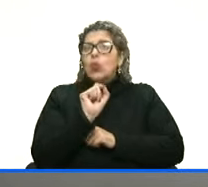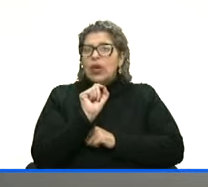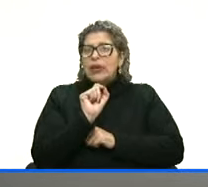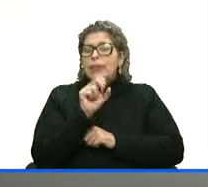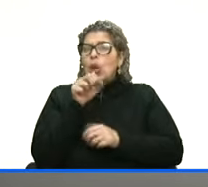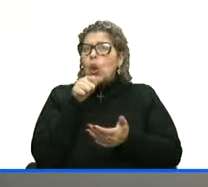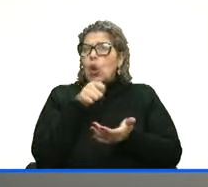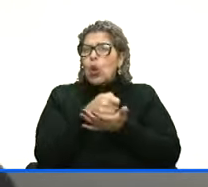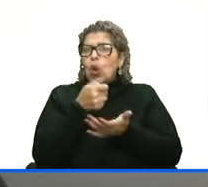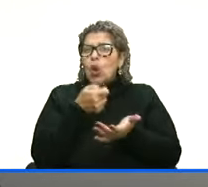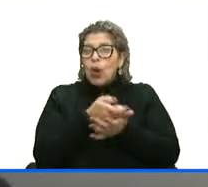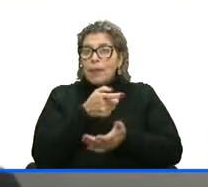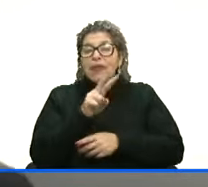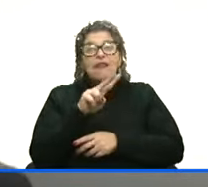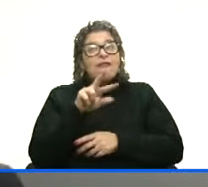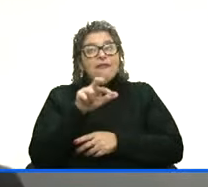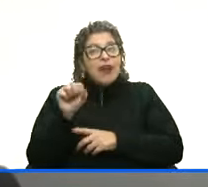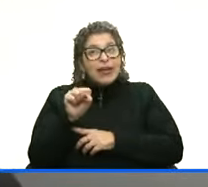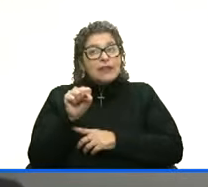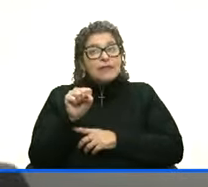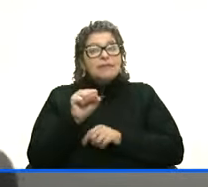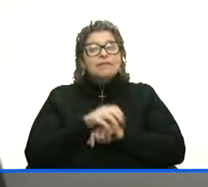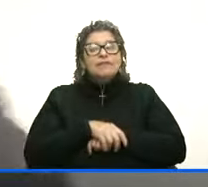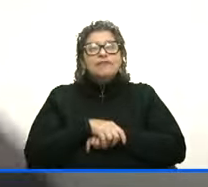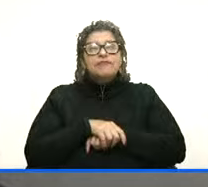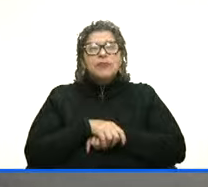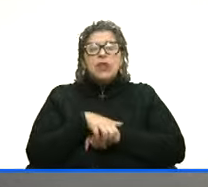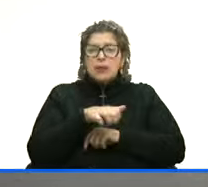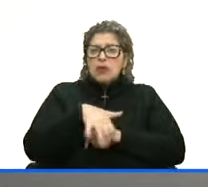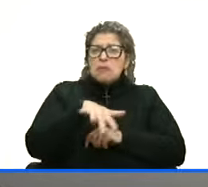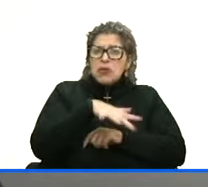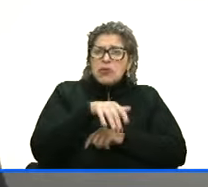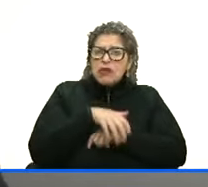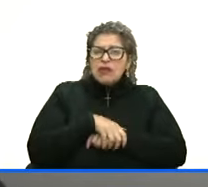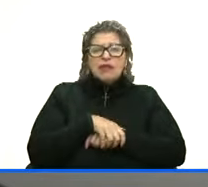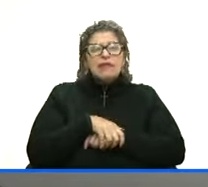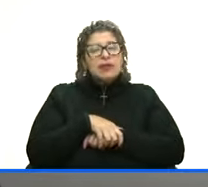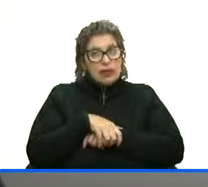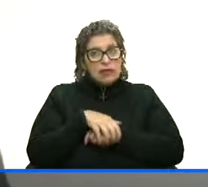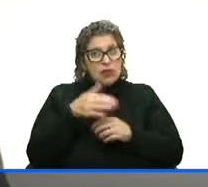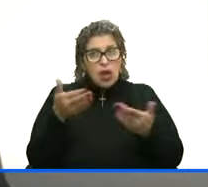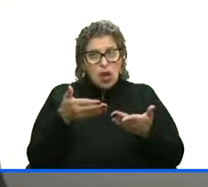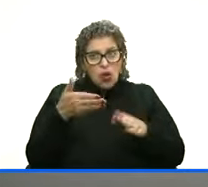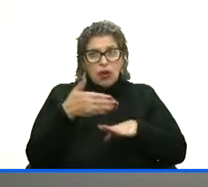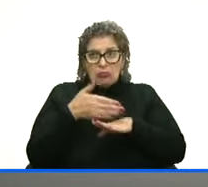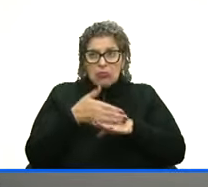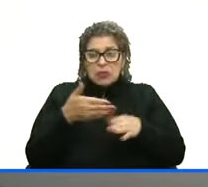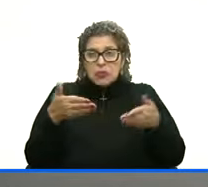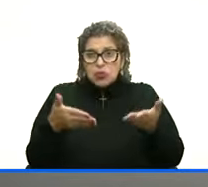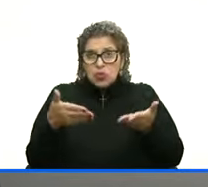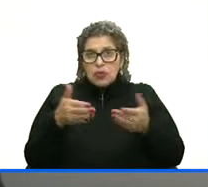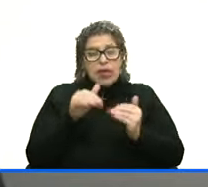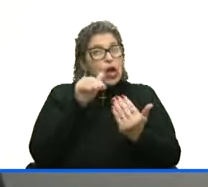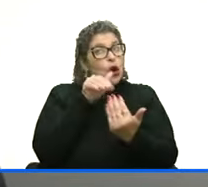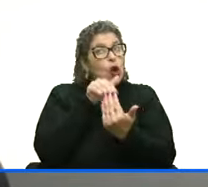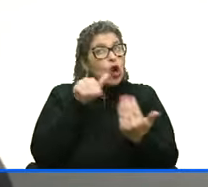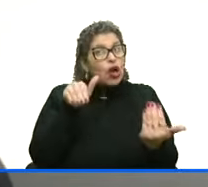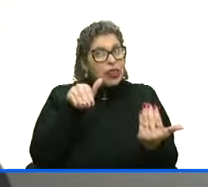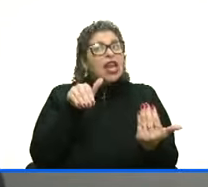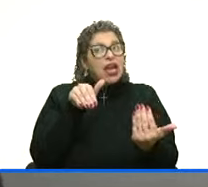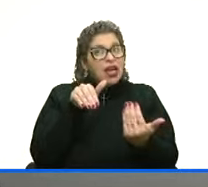de vagas. Então, todos nós, e uma boa maioria de quem está aqui, pelo que eu entendo, é contrário